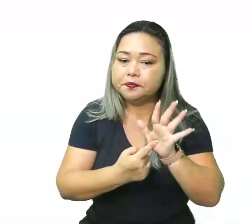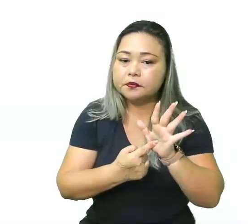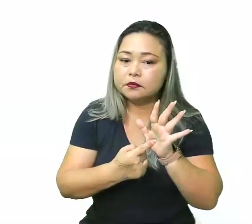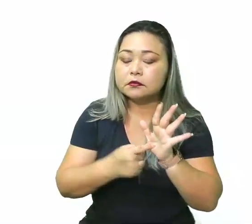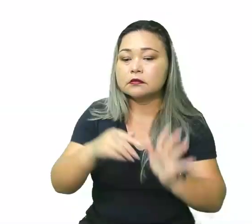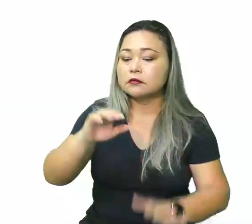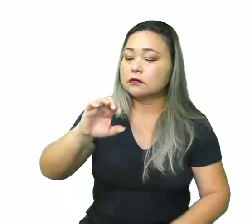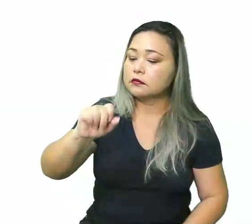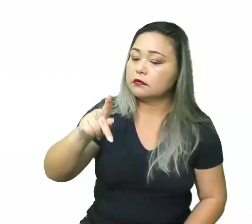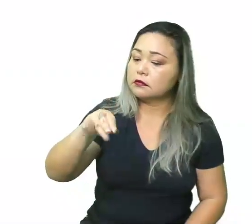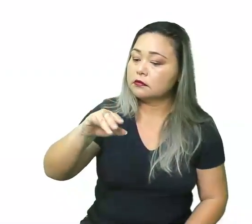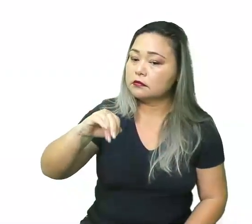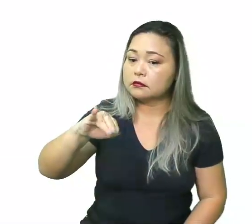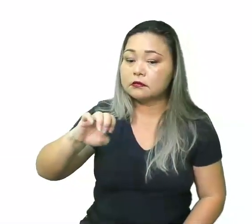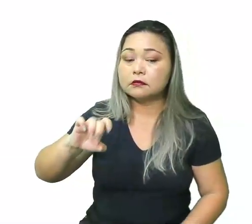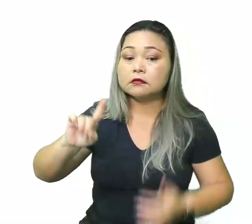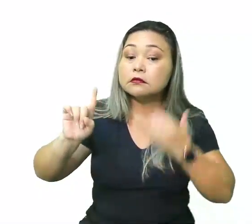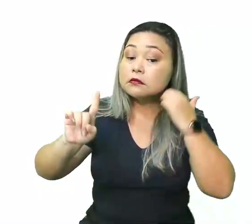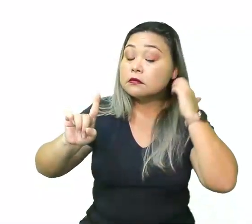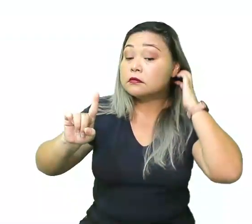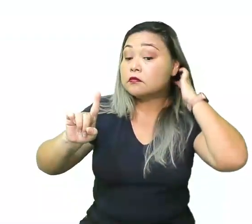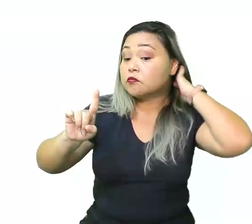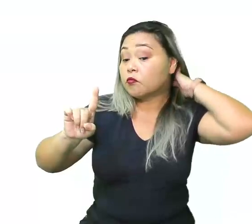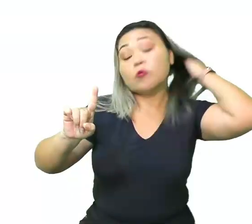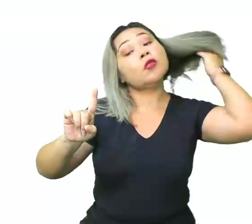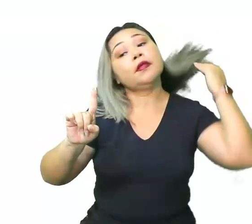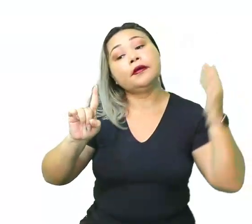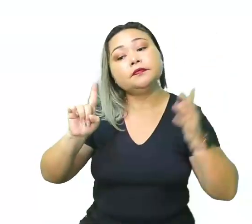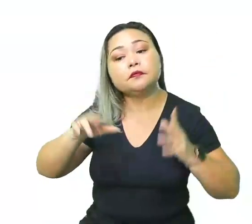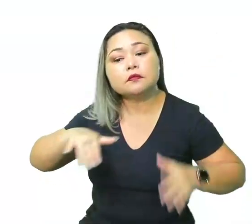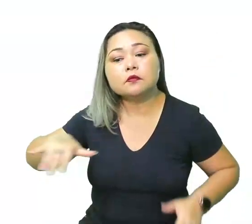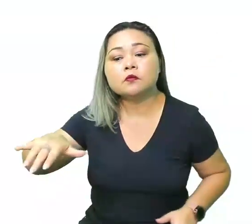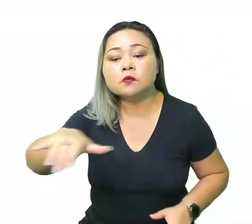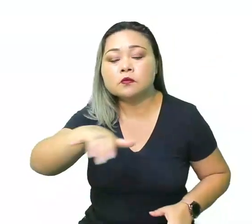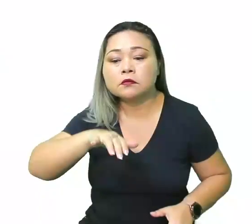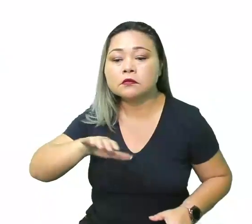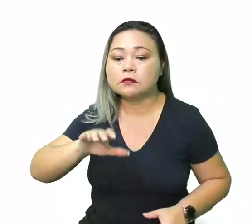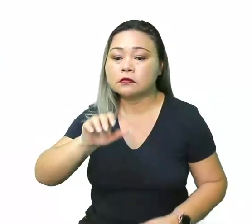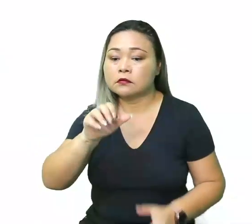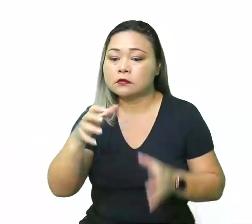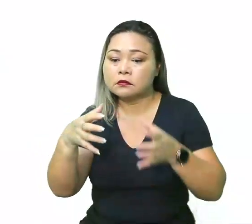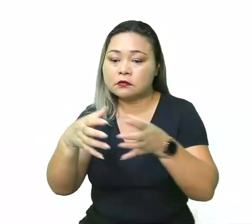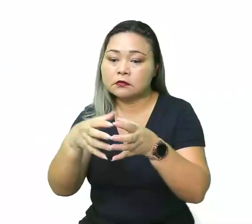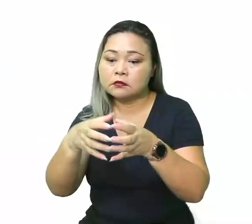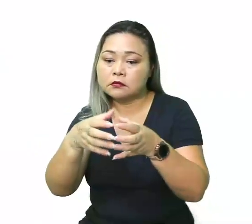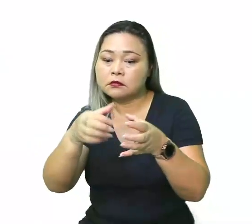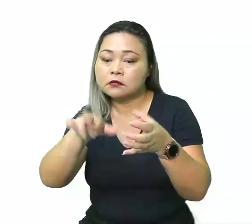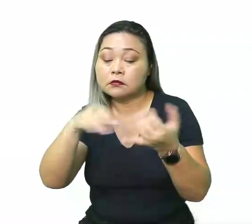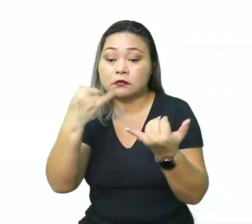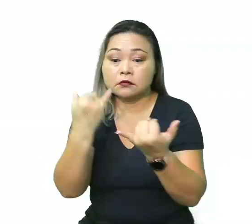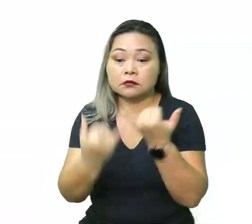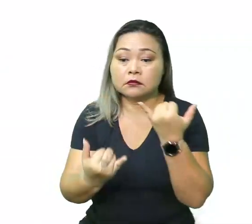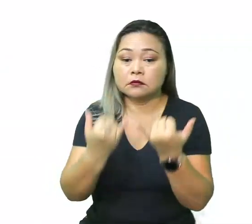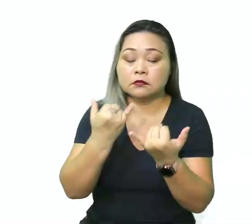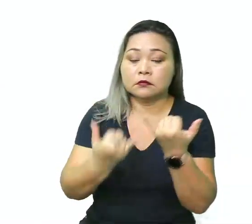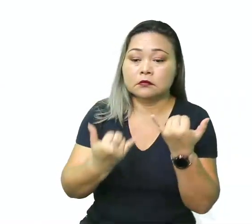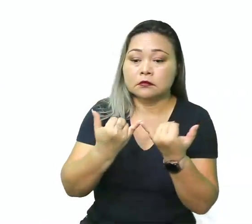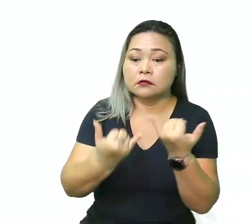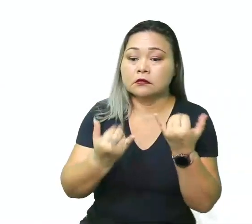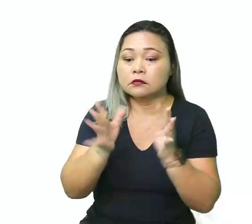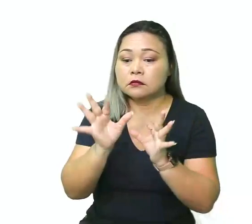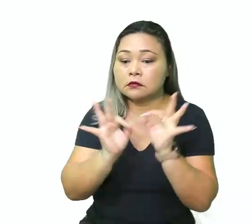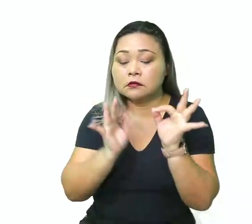uma espécie. Essa espécie que é aquele conjunto de seres semelhantes que